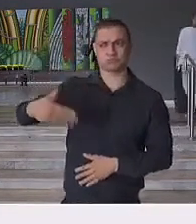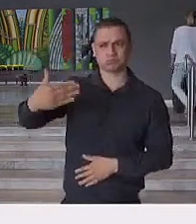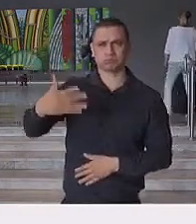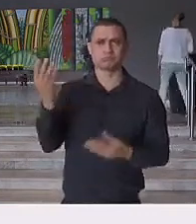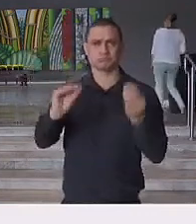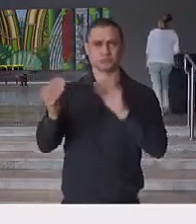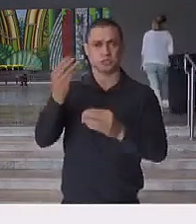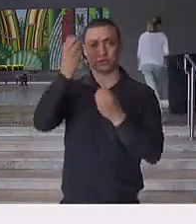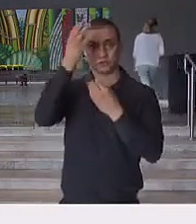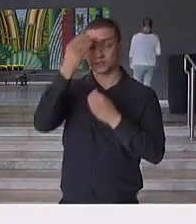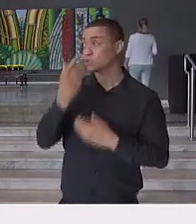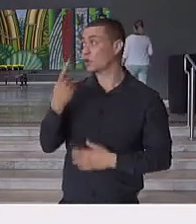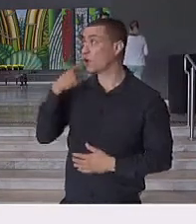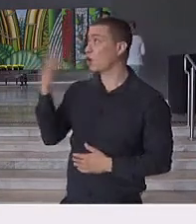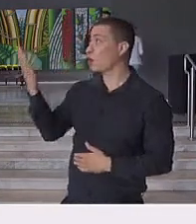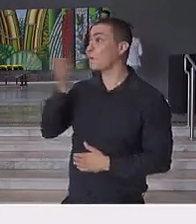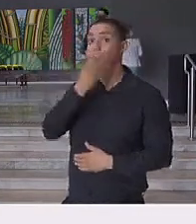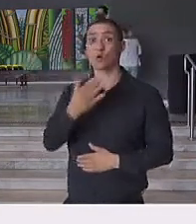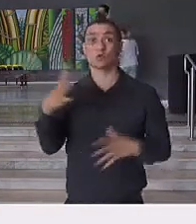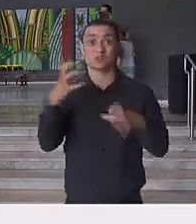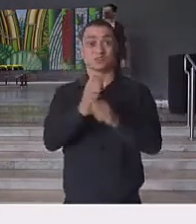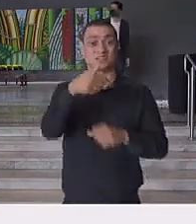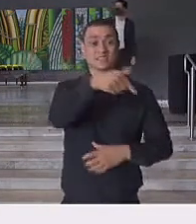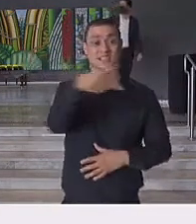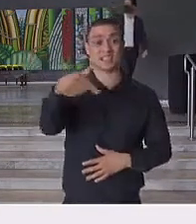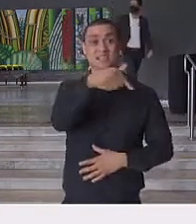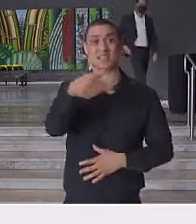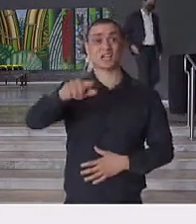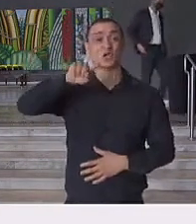permanentemente. Olha que boa notícia,